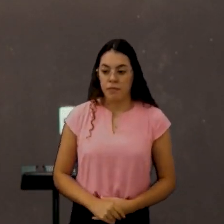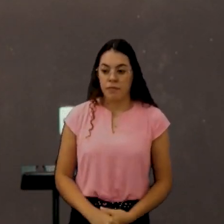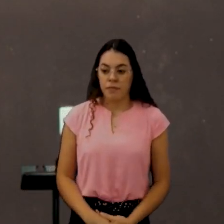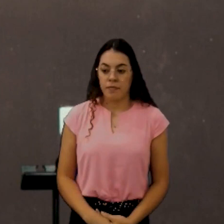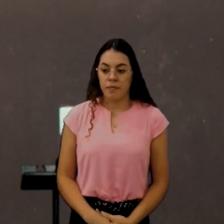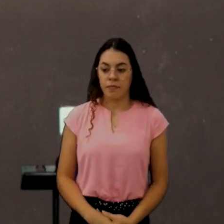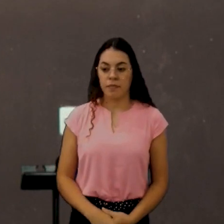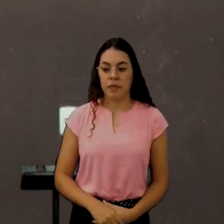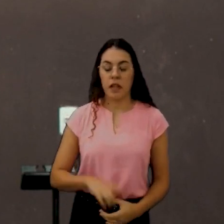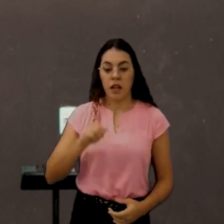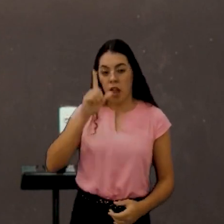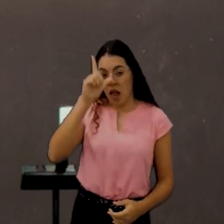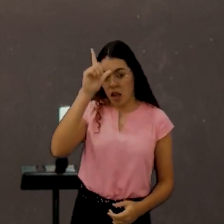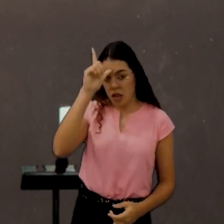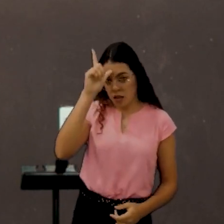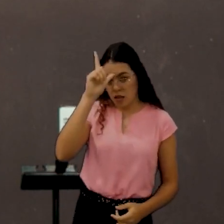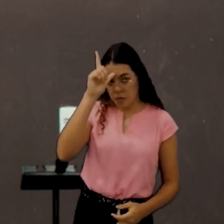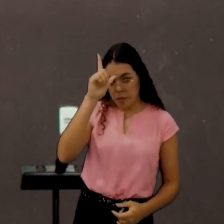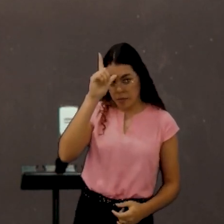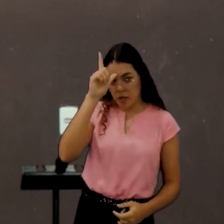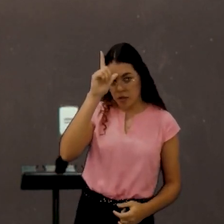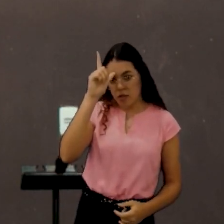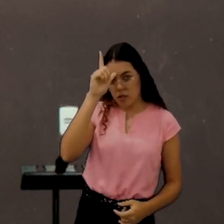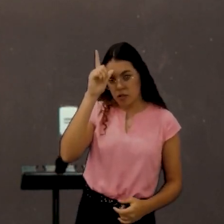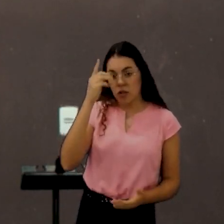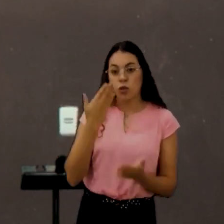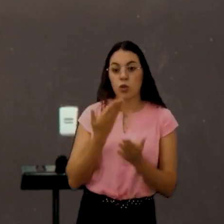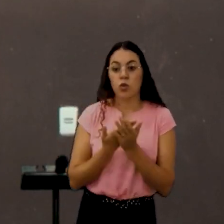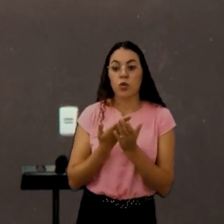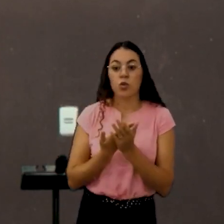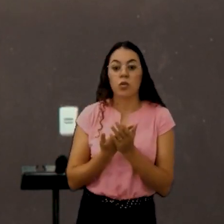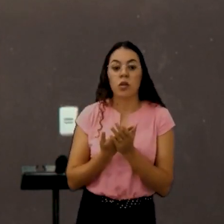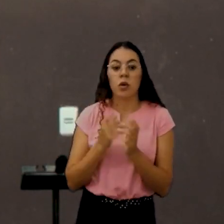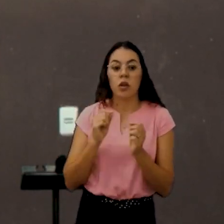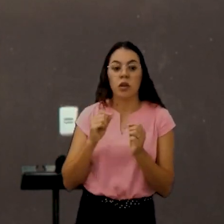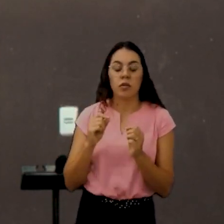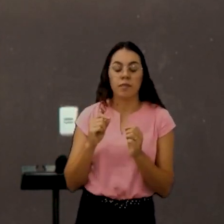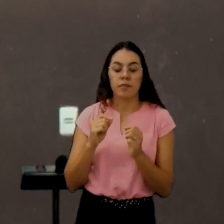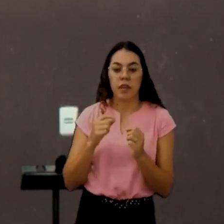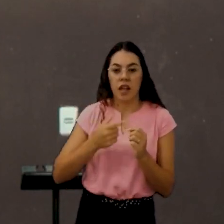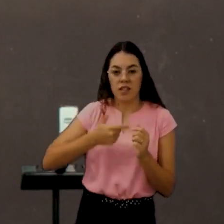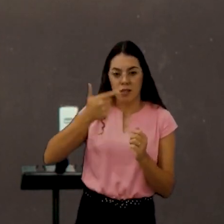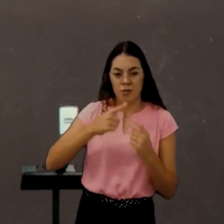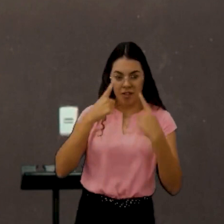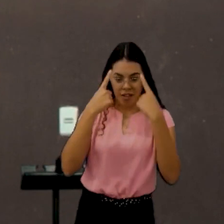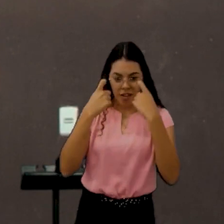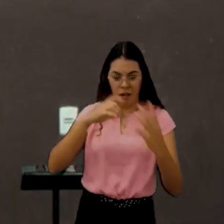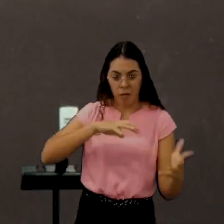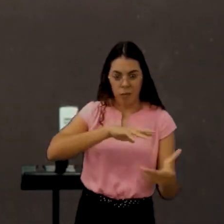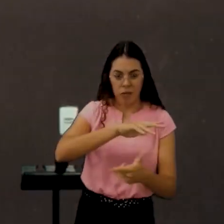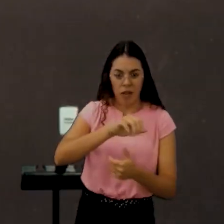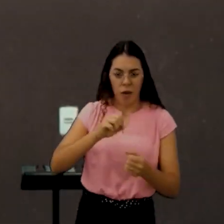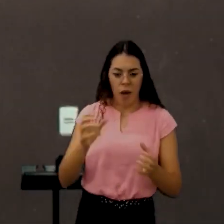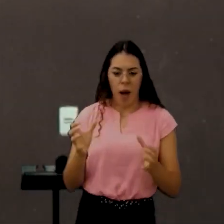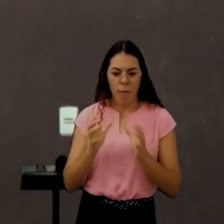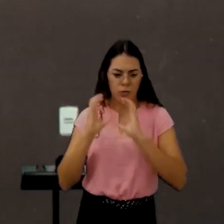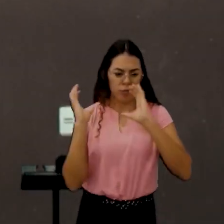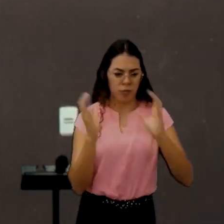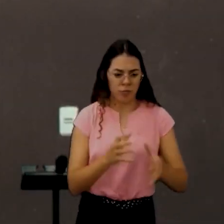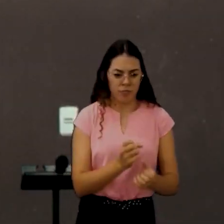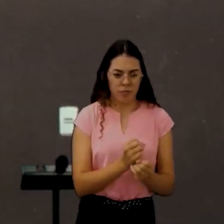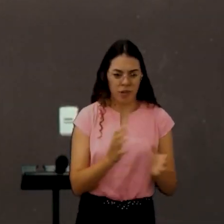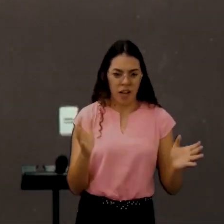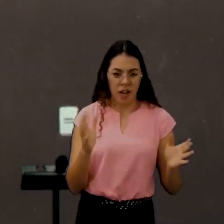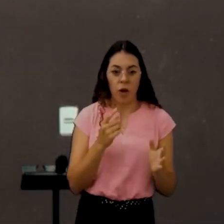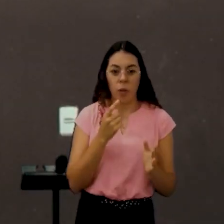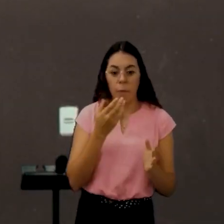A Alemanha, se você estudar a história, você vai perceber isso. A Alemanha estava avançando na Segunda Guerra Mundial. Bomba atômica quase na